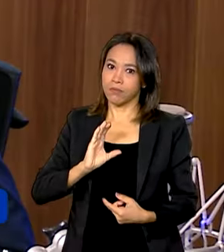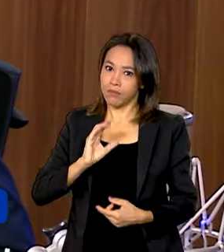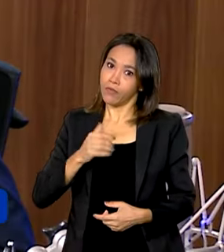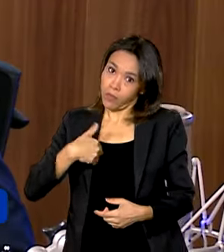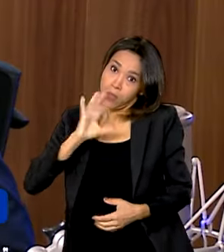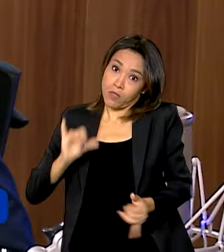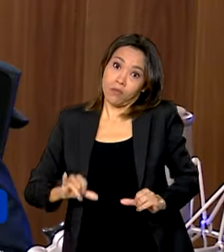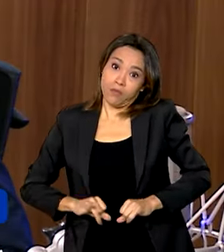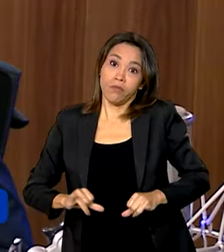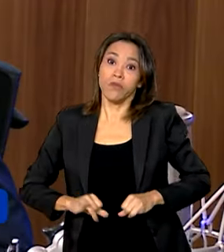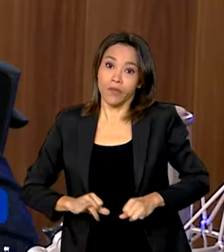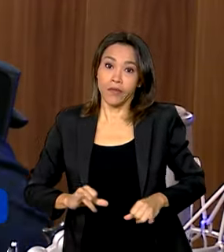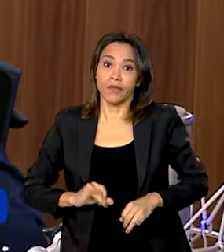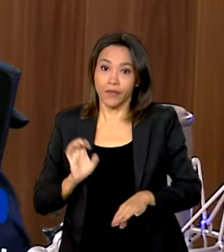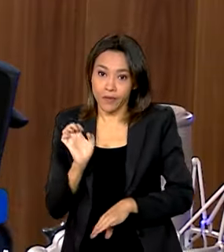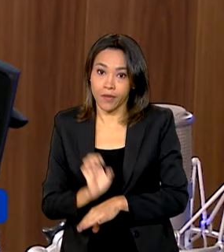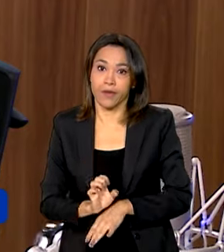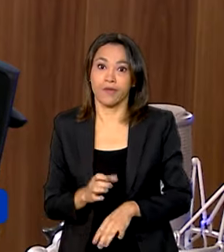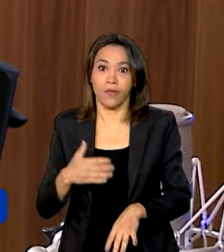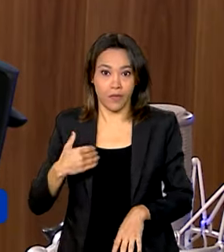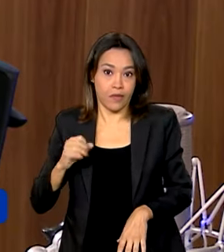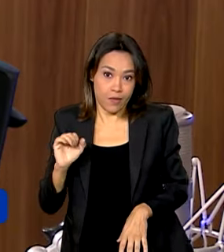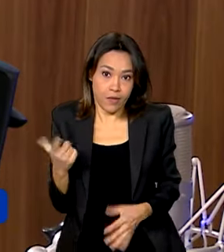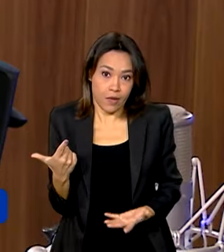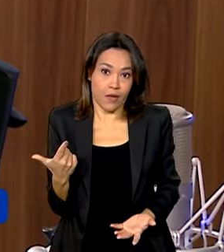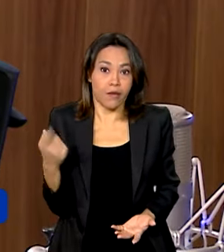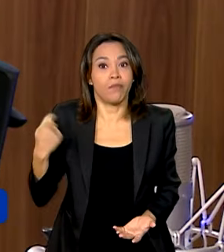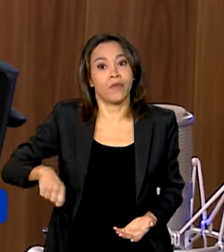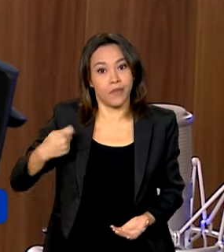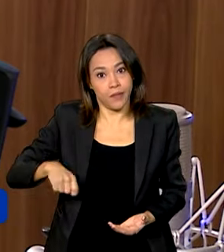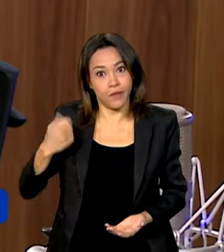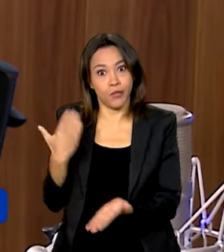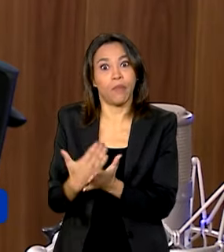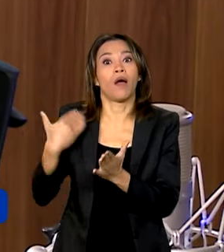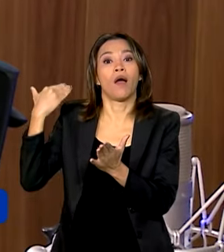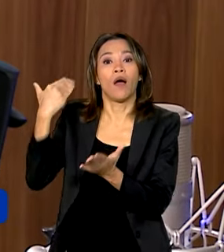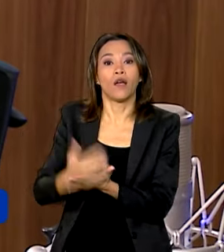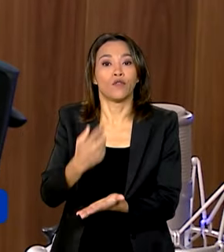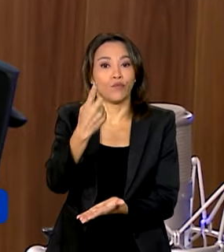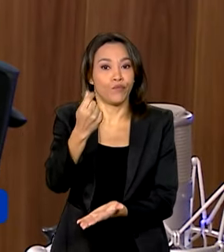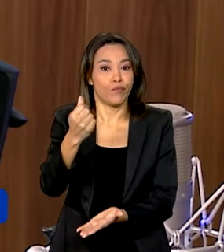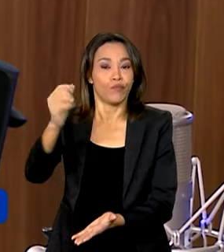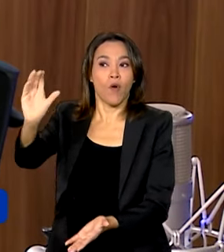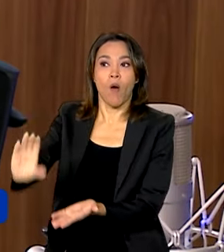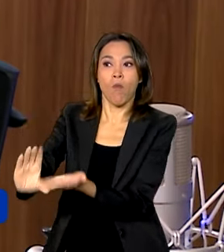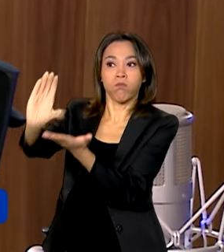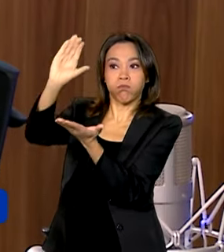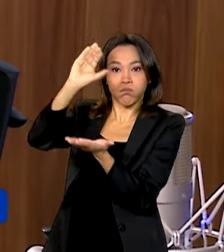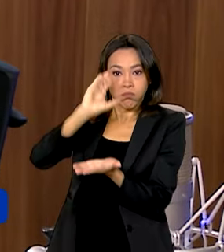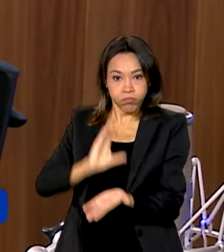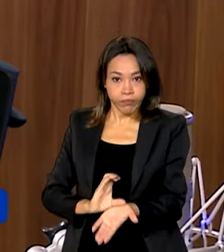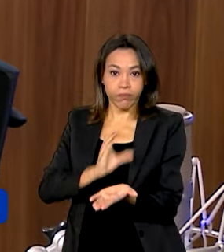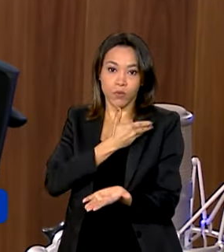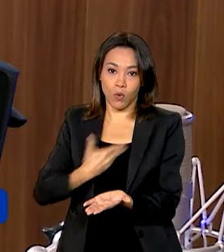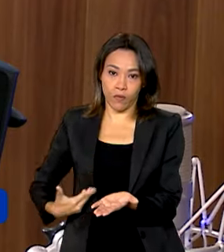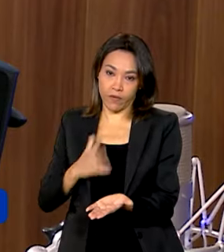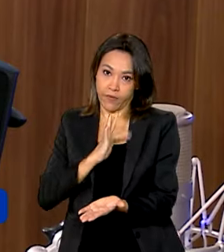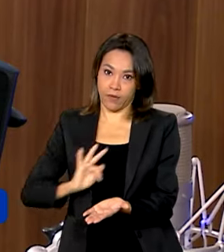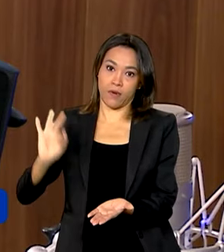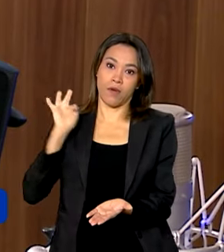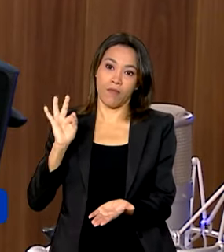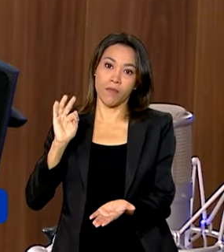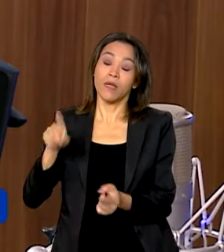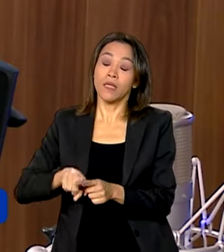sofreu né e obviamente que precisou de muito mais eh presença do governo federal e também de